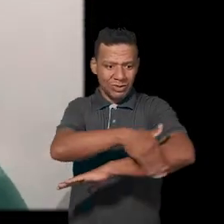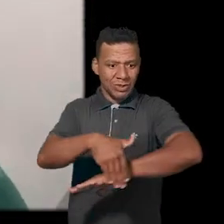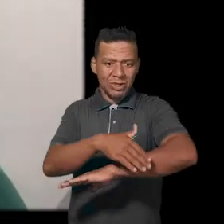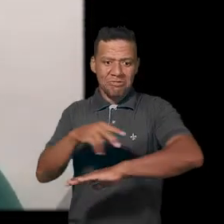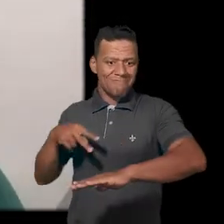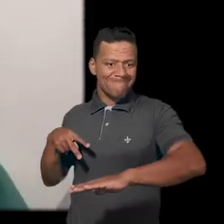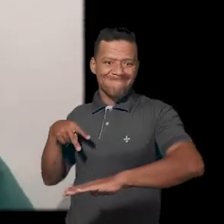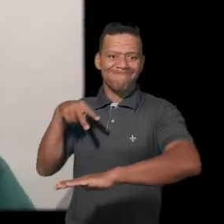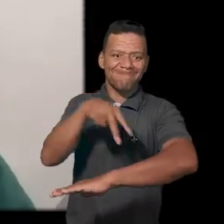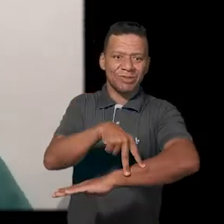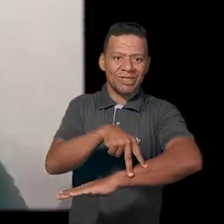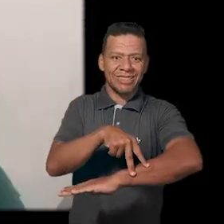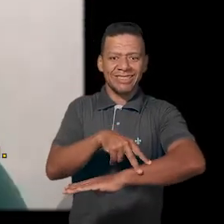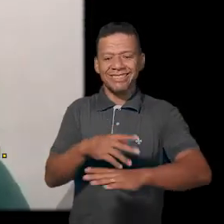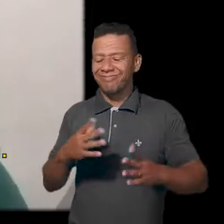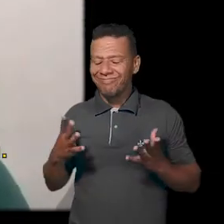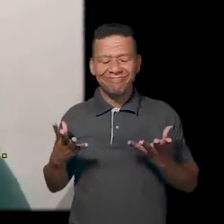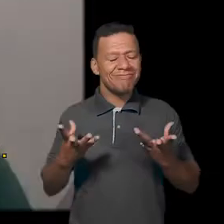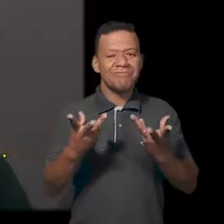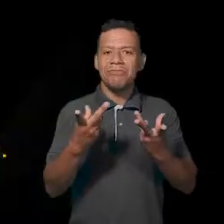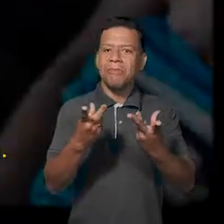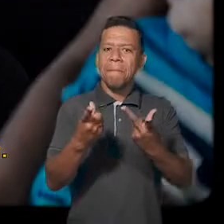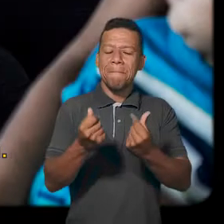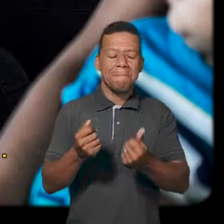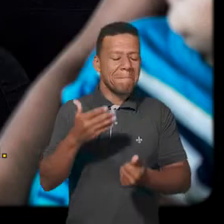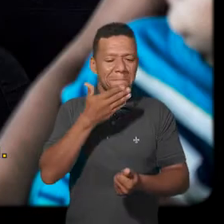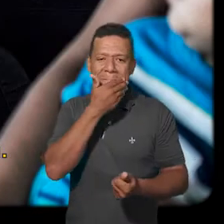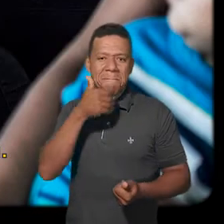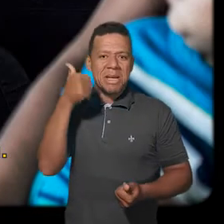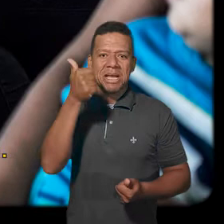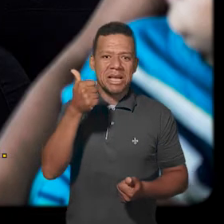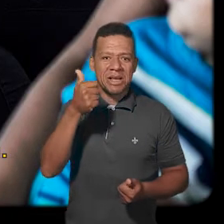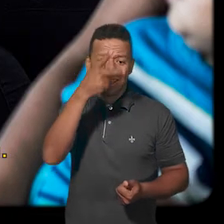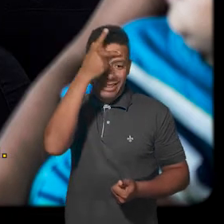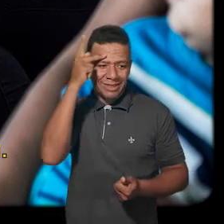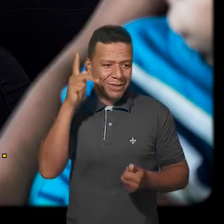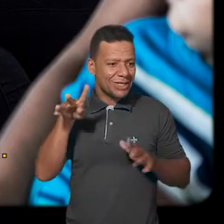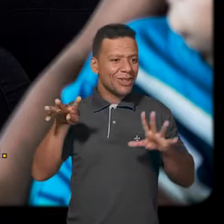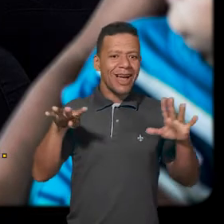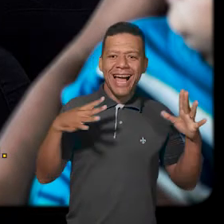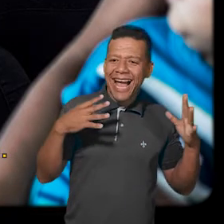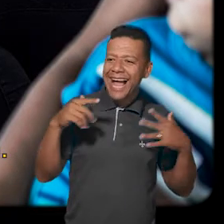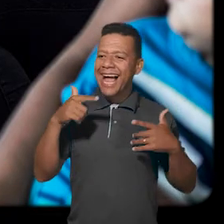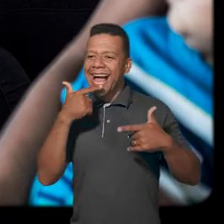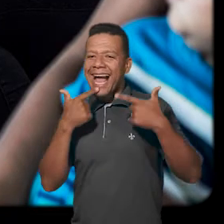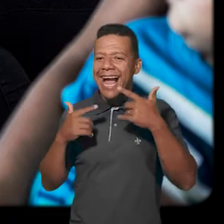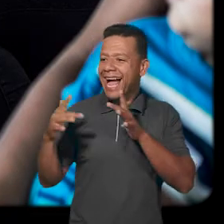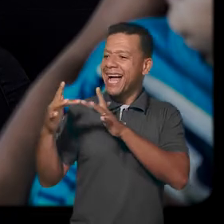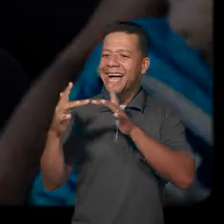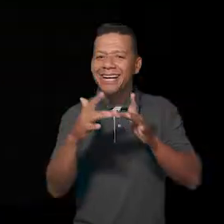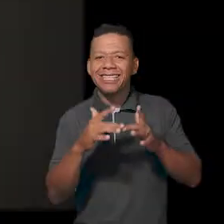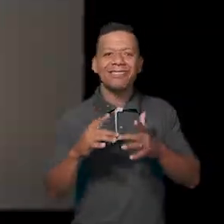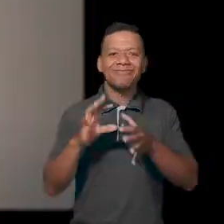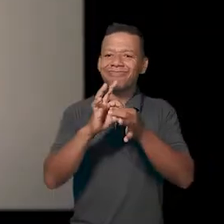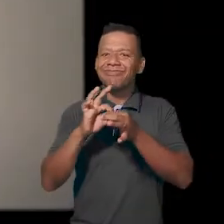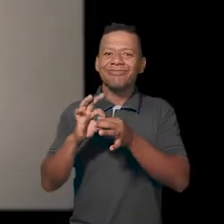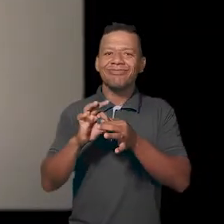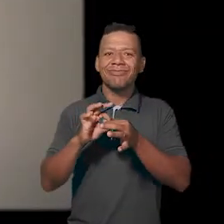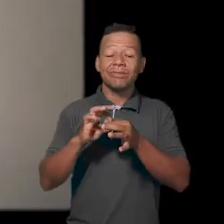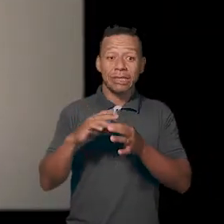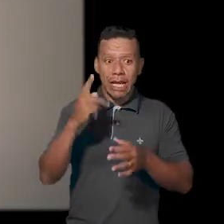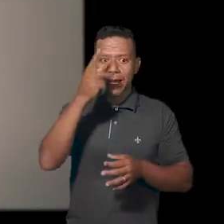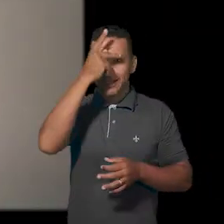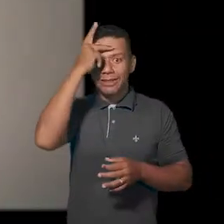tudo isso na rua, a gente quebra a rotina das pessoas, a gente faz com que as pessoas se relacionem. As pessoas,